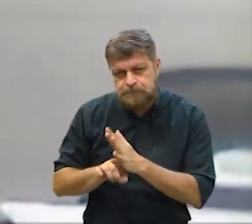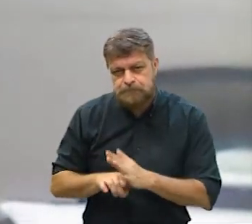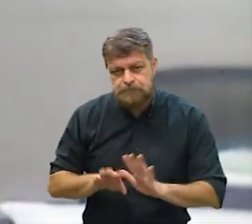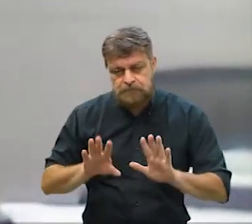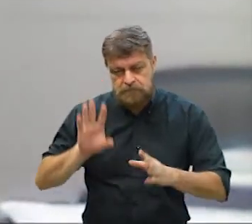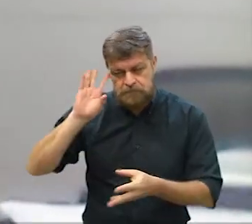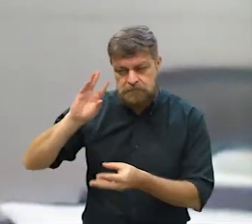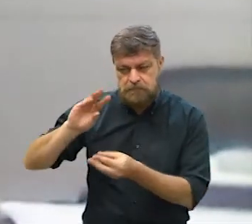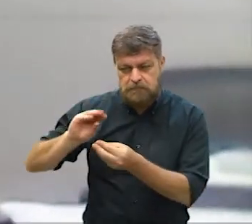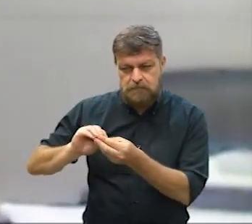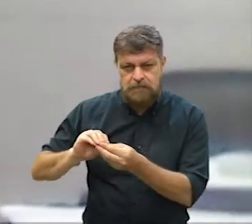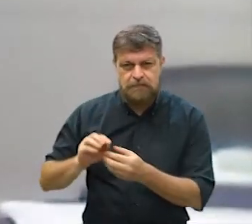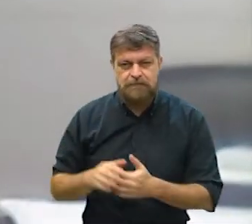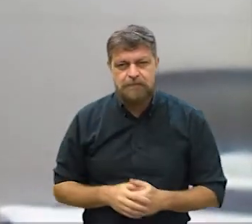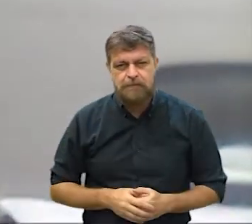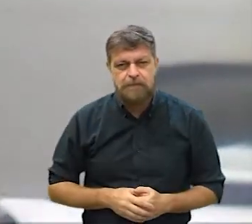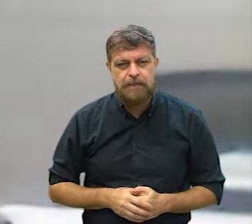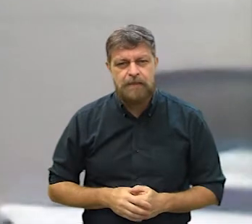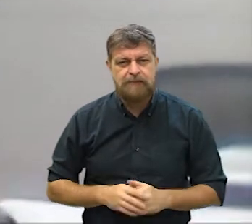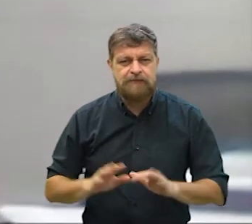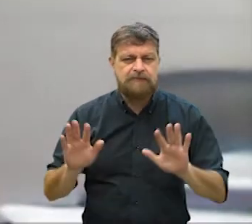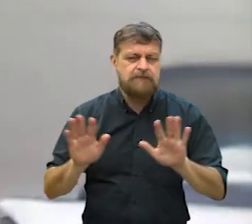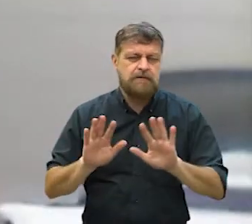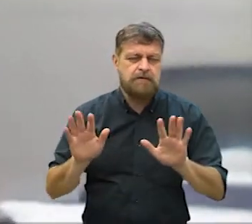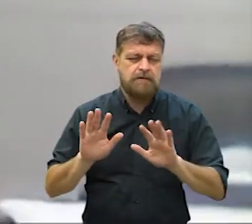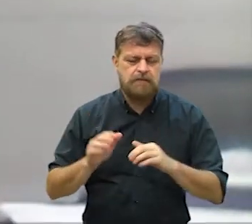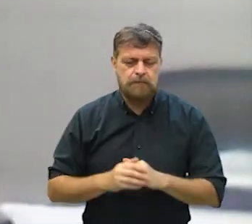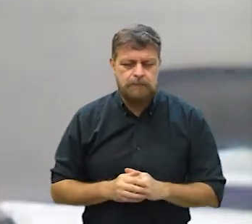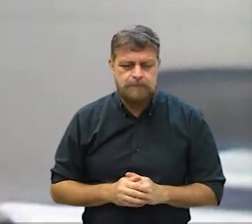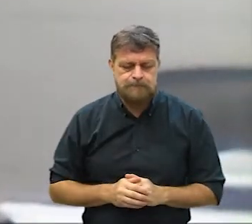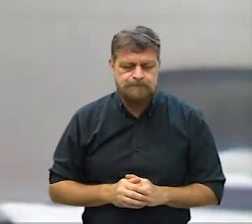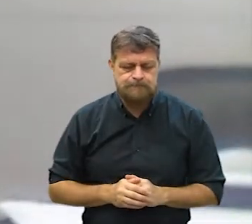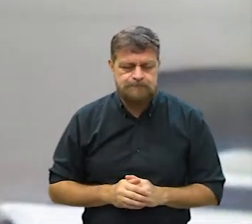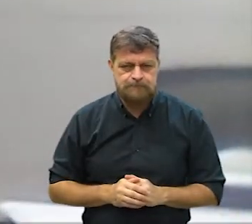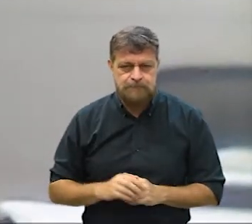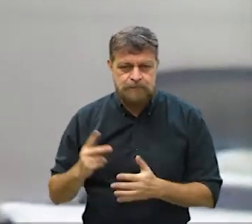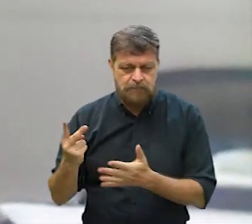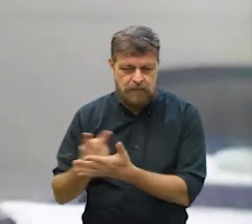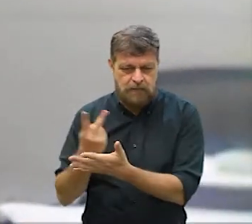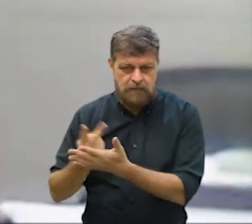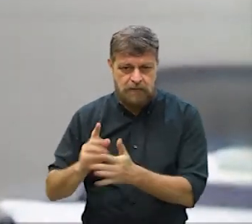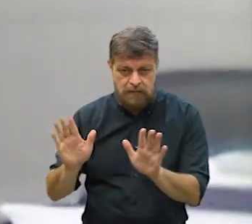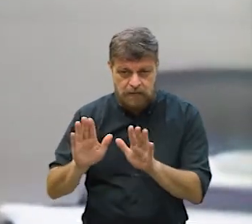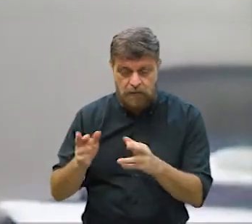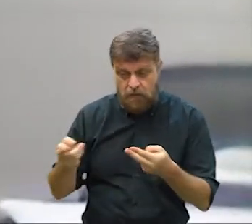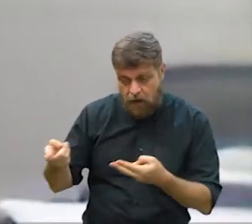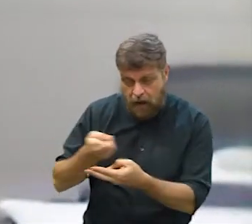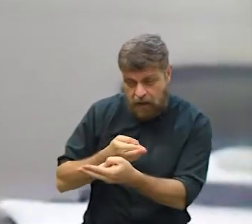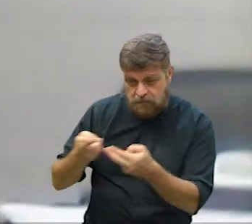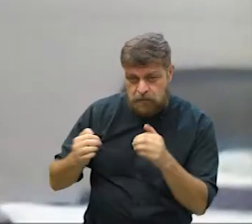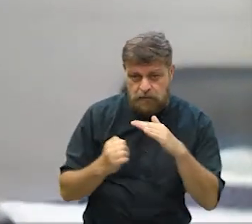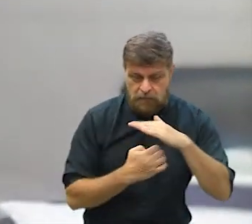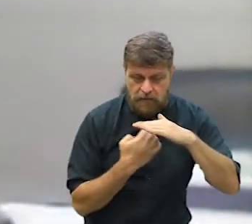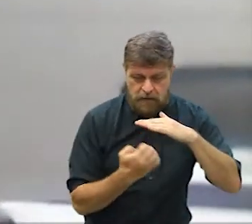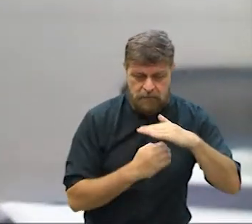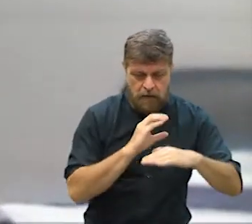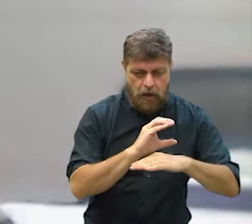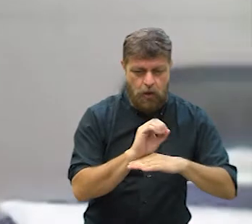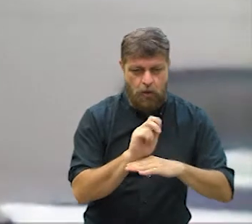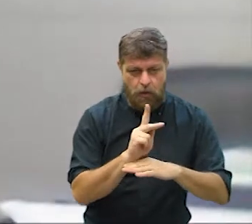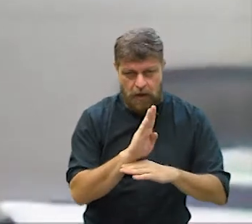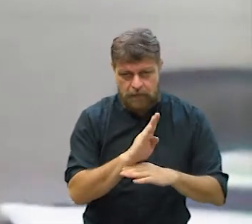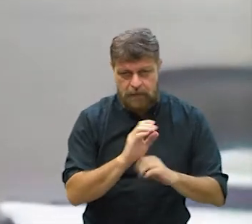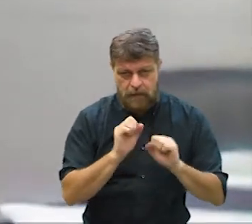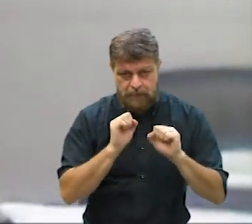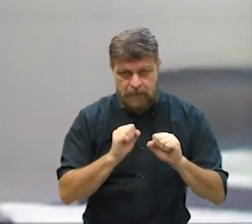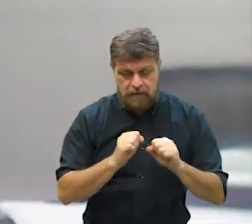Mas, enfim, não abriu uma vez iniciado o relacionamento com a Coab, isso só